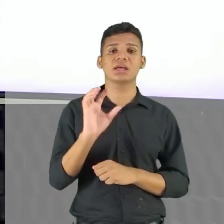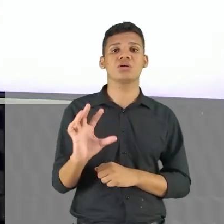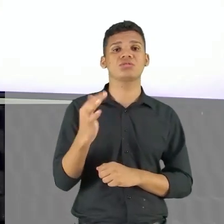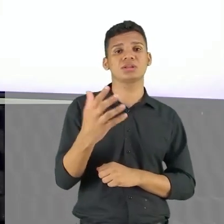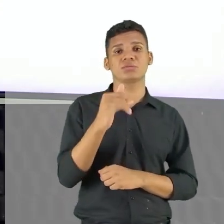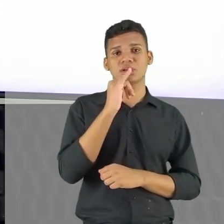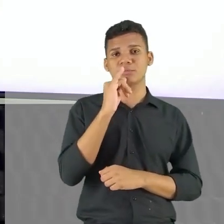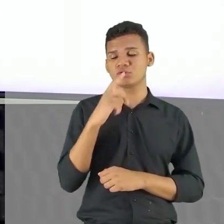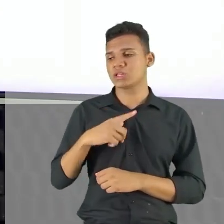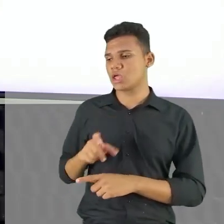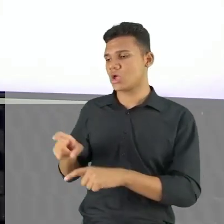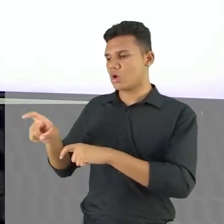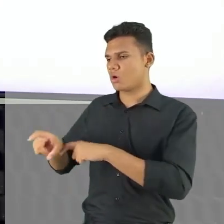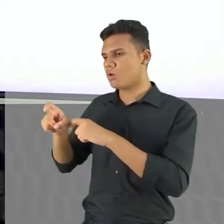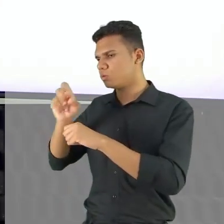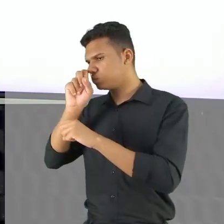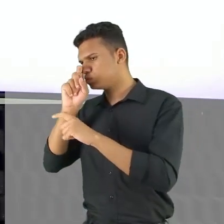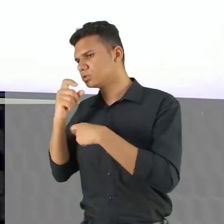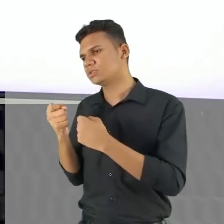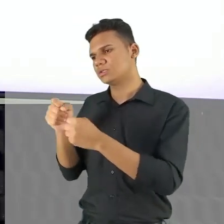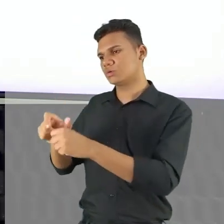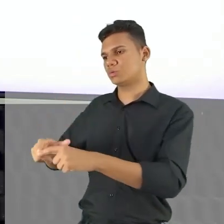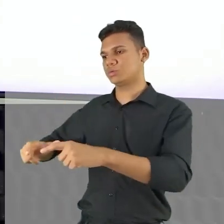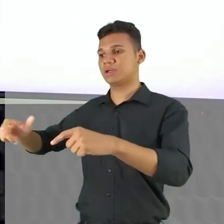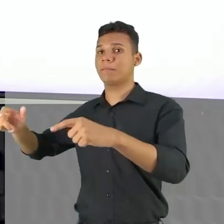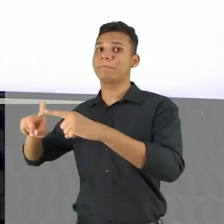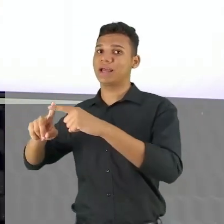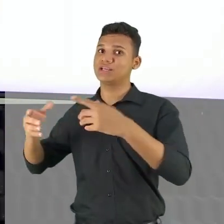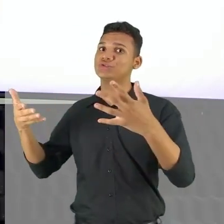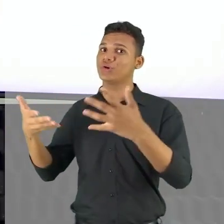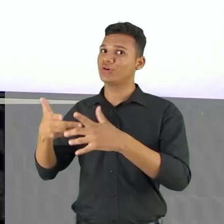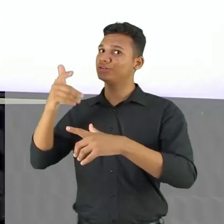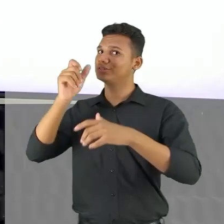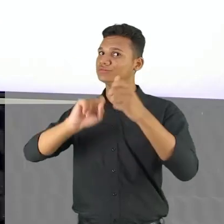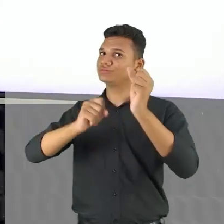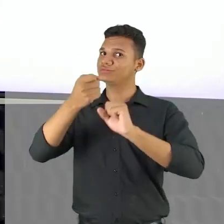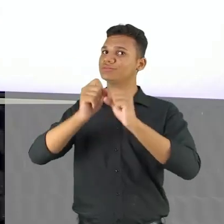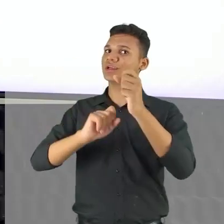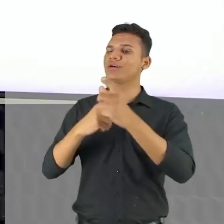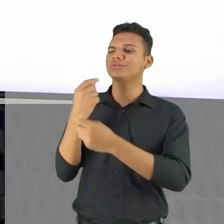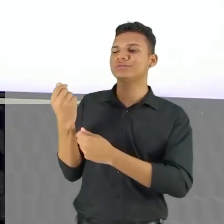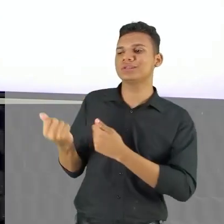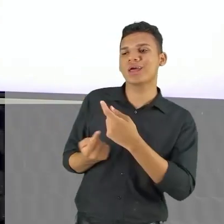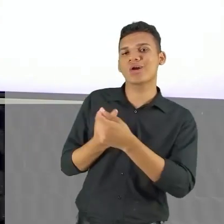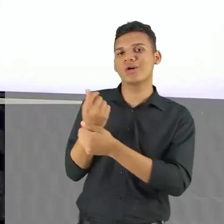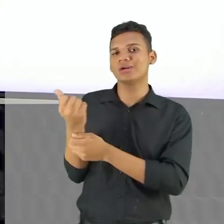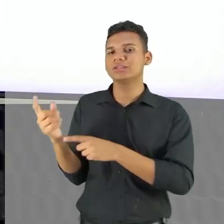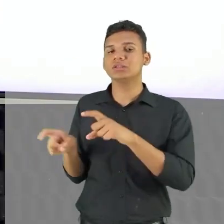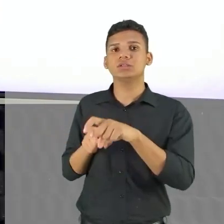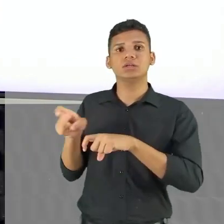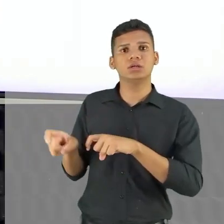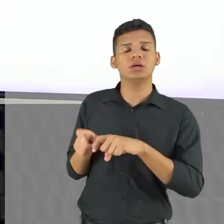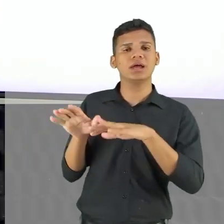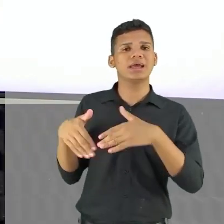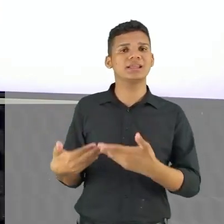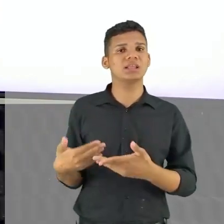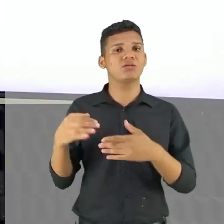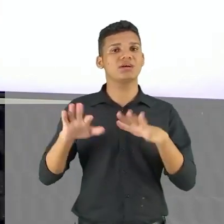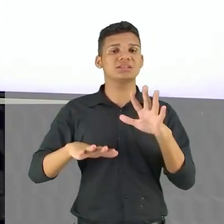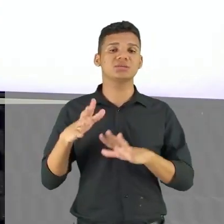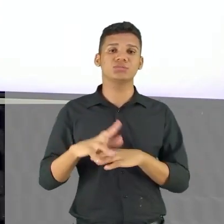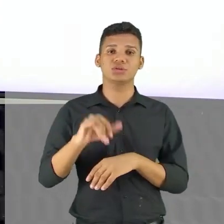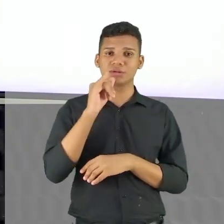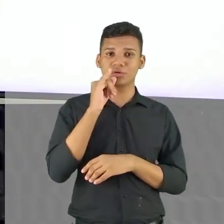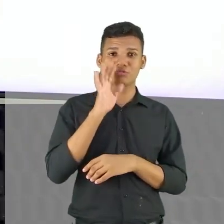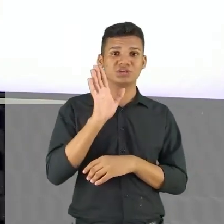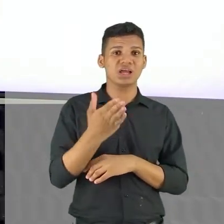um agronegócio com muita força. E hoje, o agronegócio também é muito forte. Então, essa desruralização da elite, ela